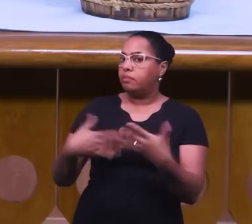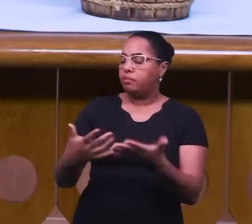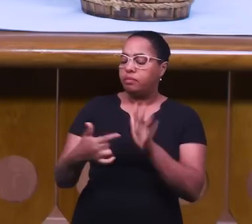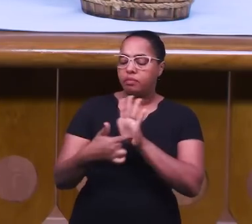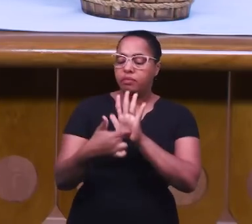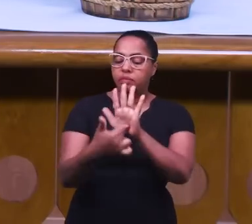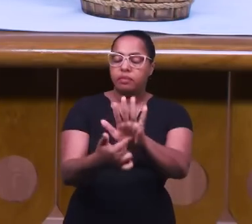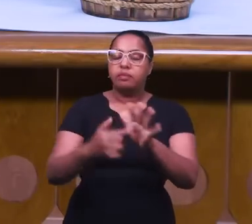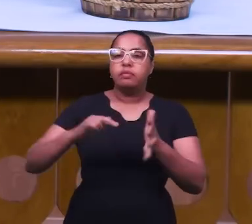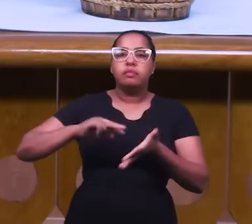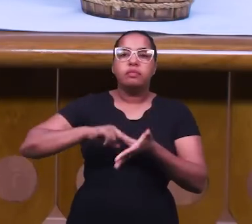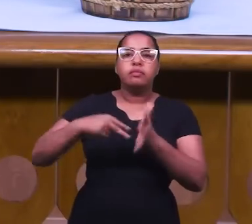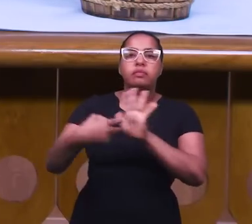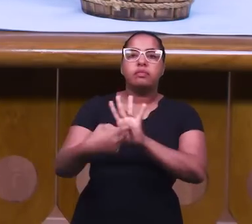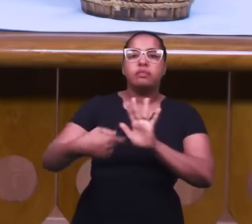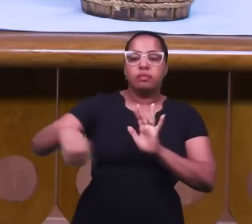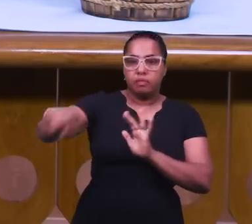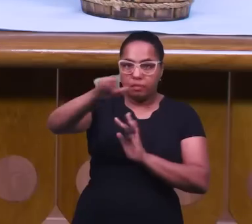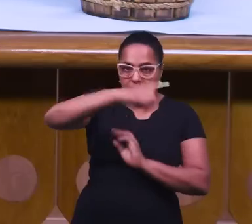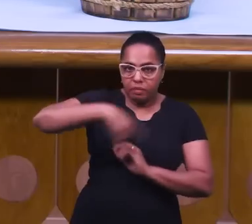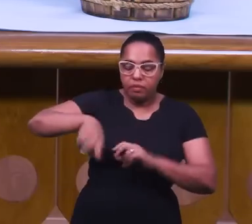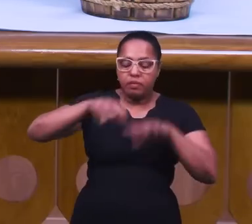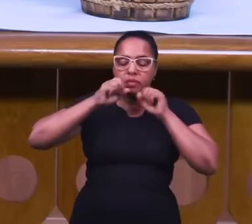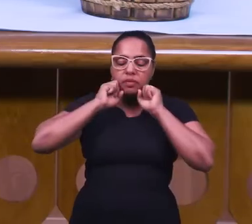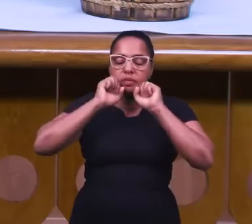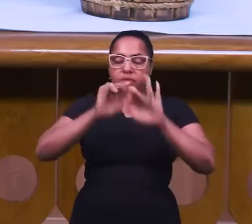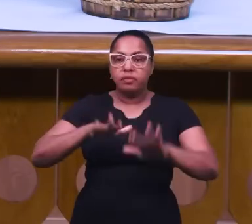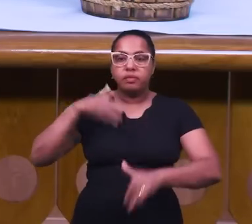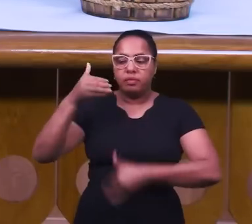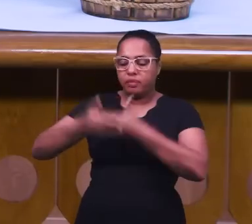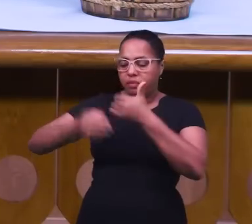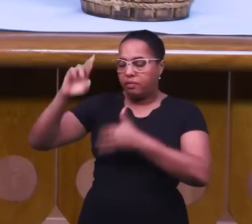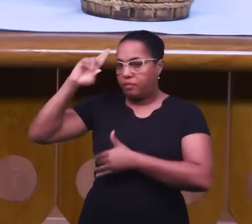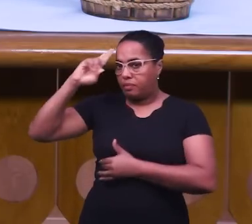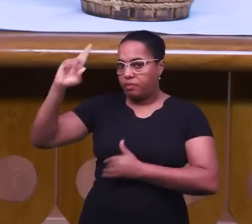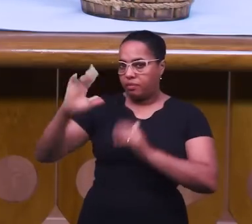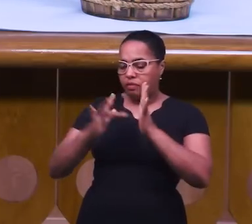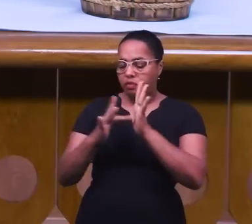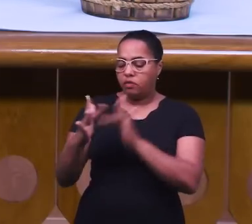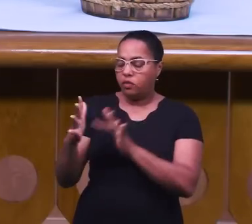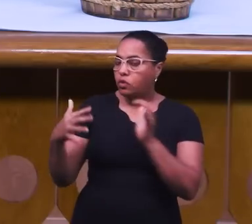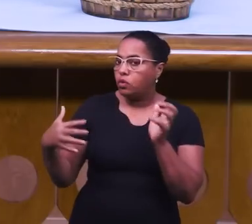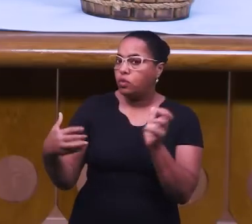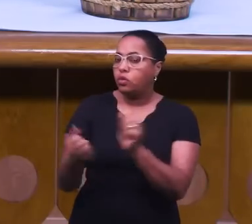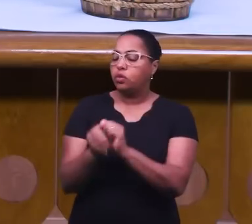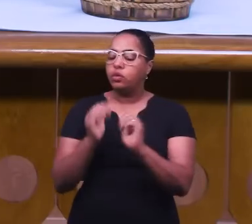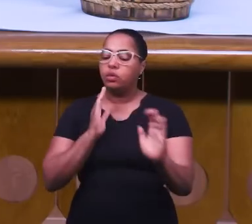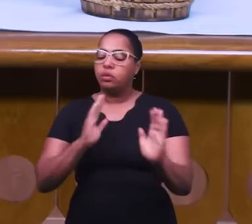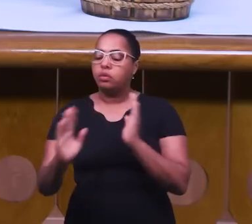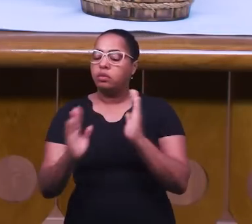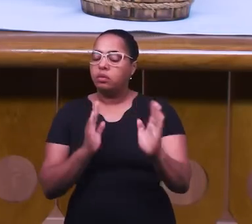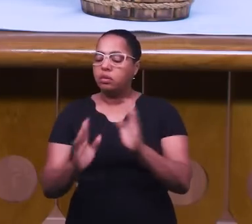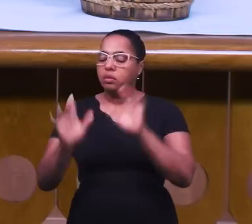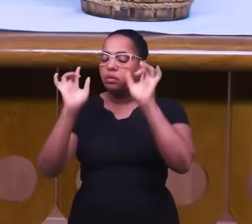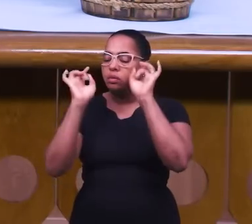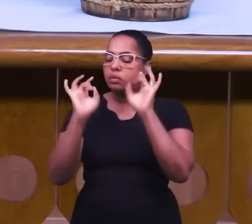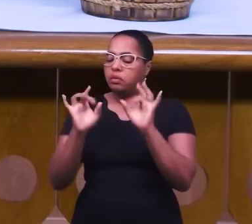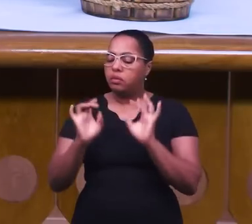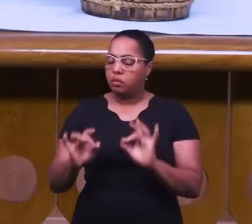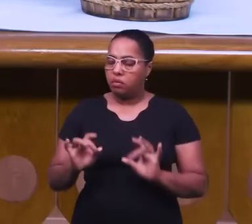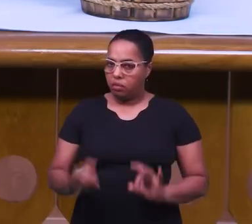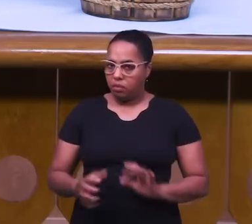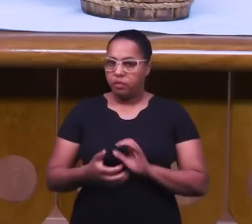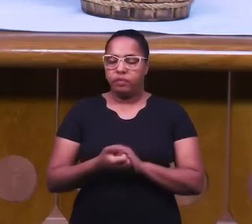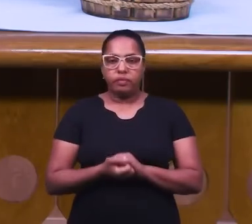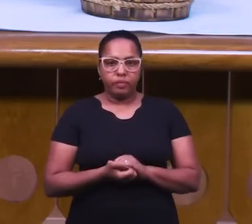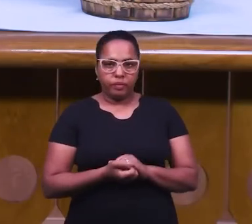que significa para nós a bênção da presença de Jesus conosco num momento muito especial.